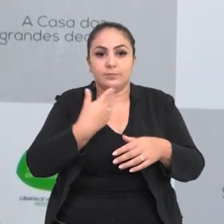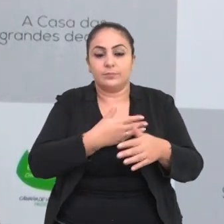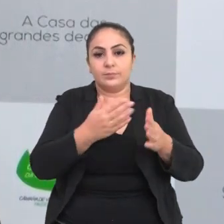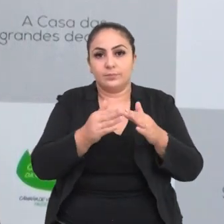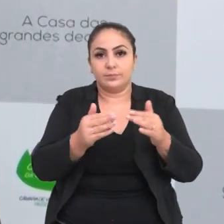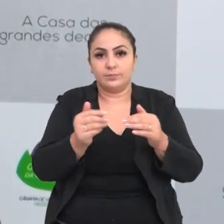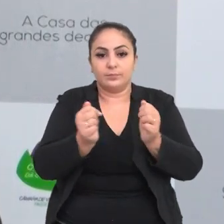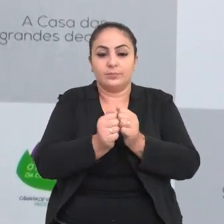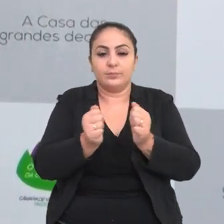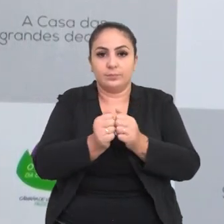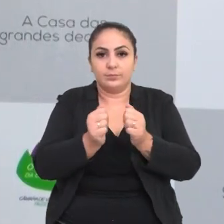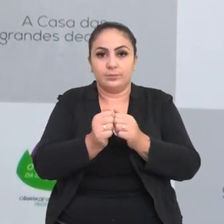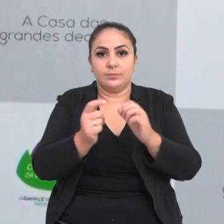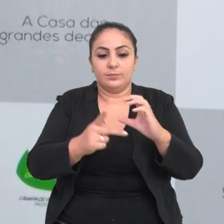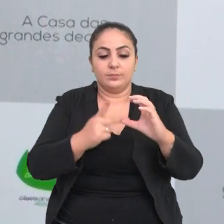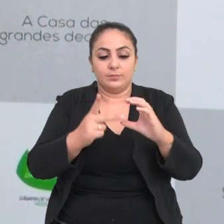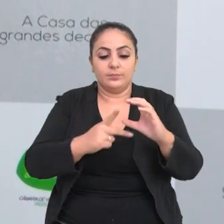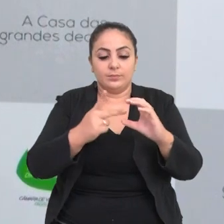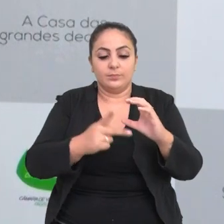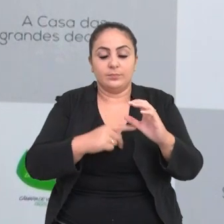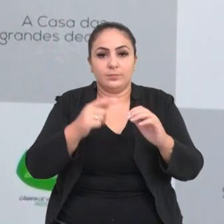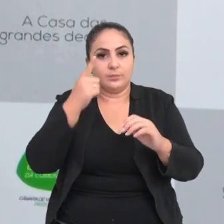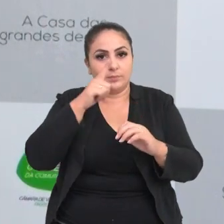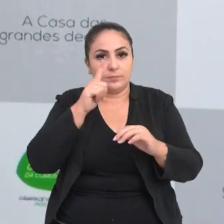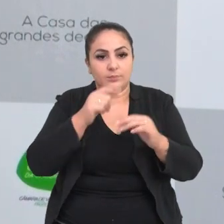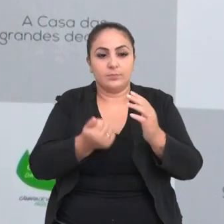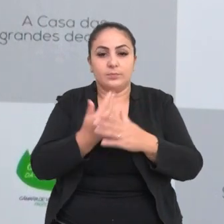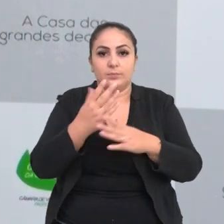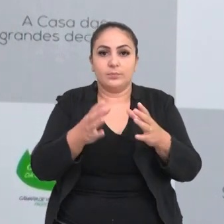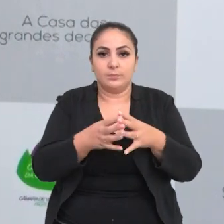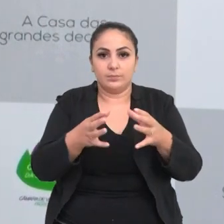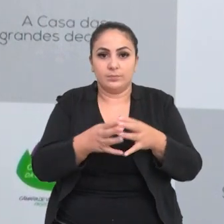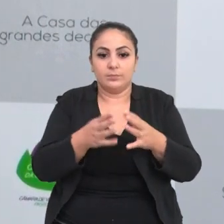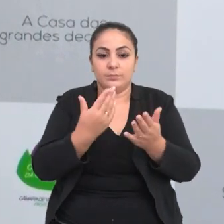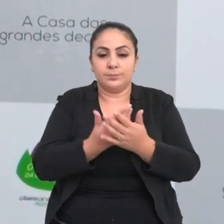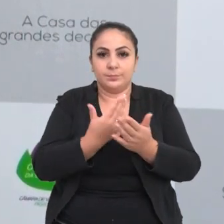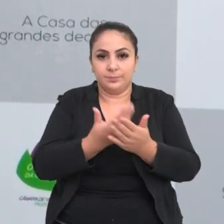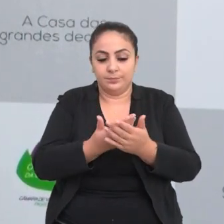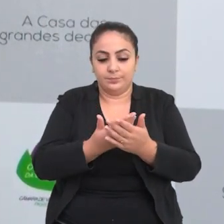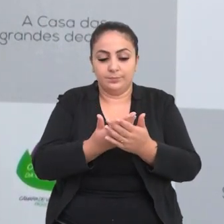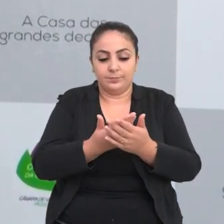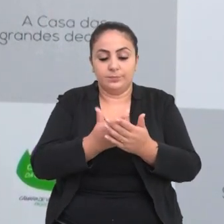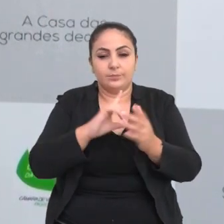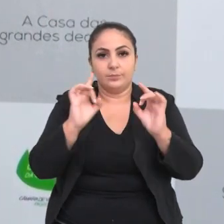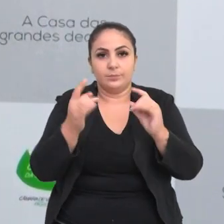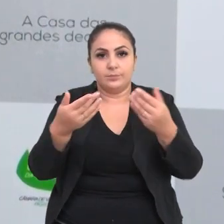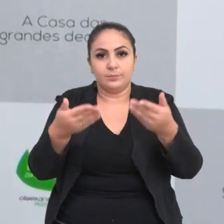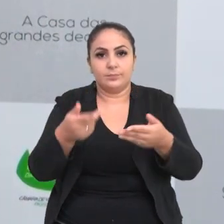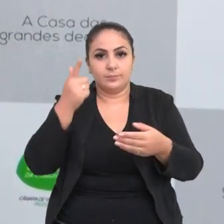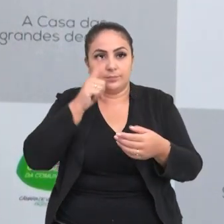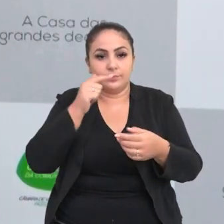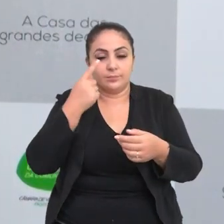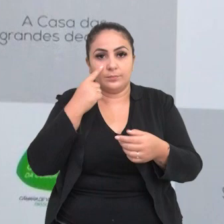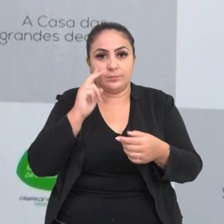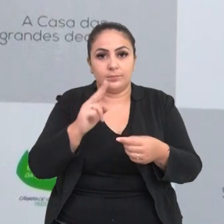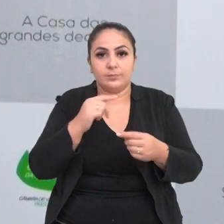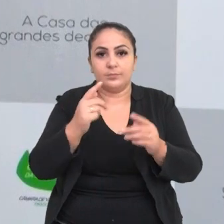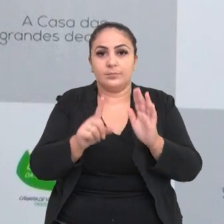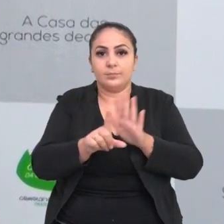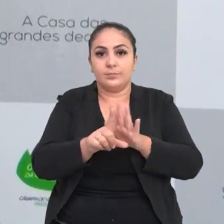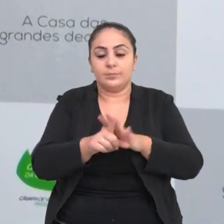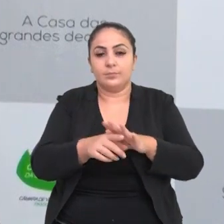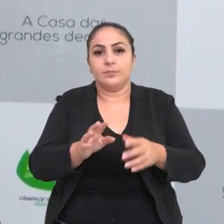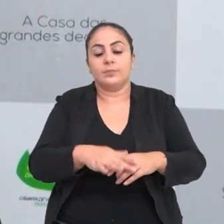gente solicitou junto à Câmara de Vereadores é que seja formado então esse grupo, um grupo de estudos específico para tratar dessa